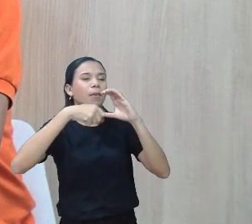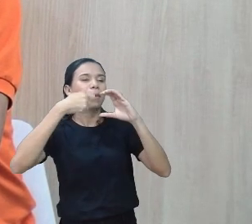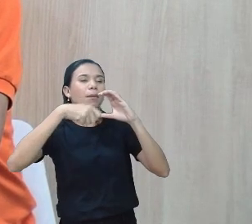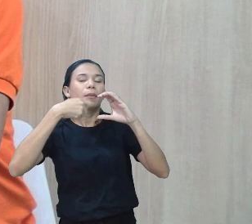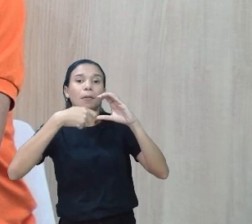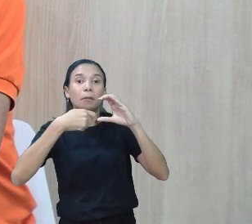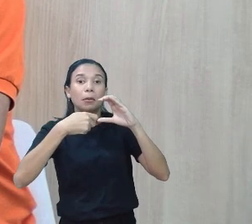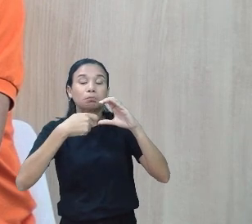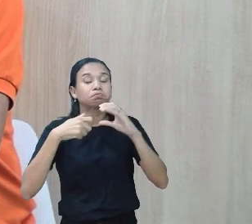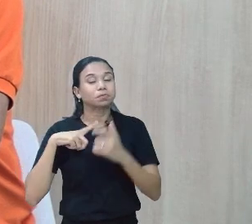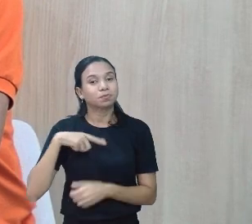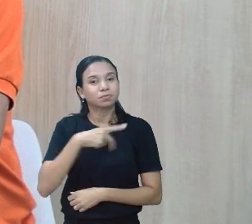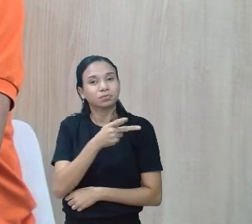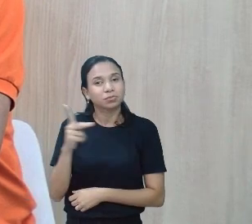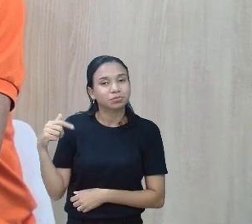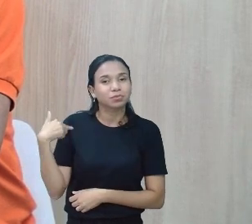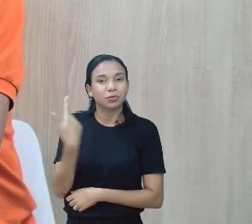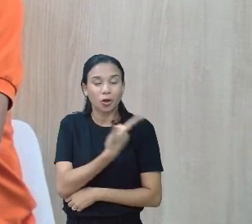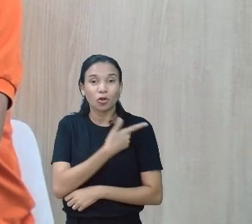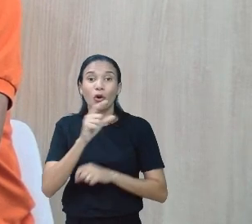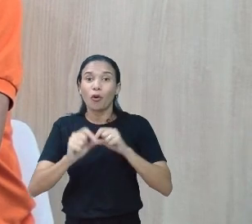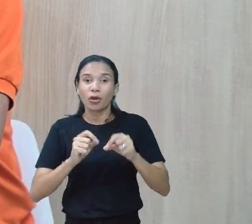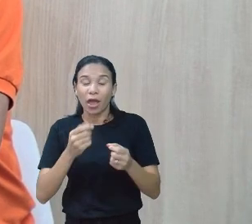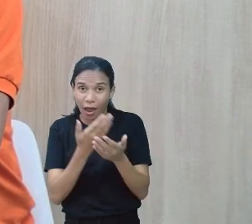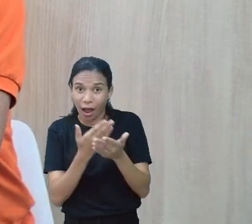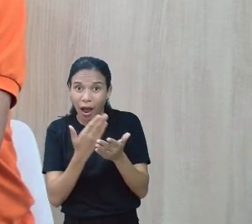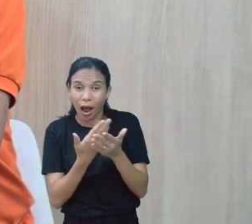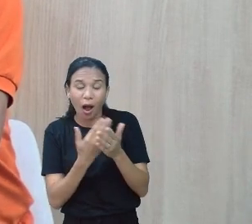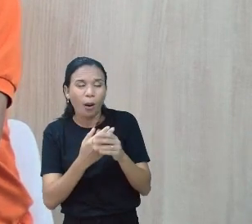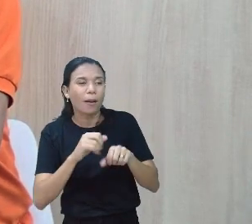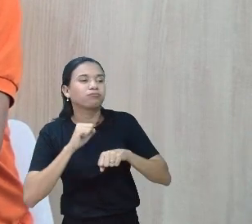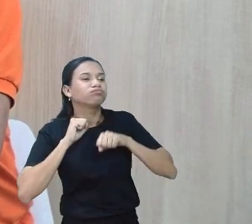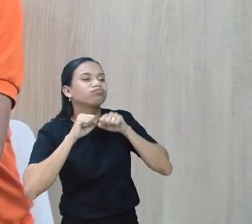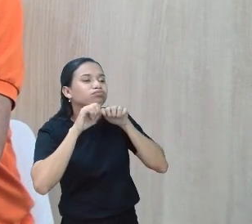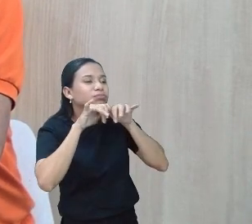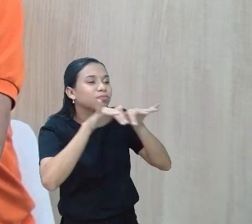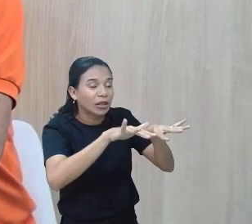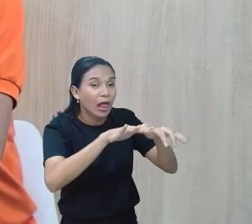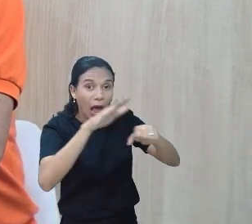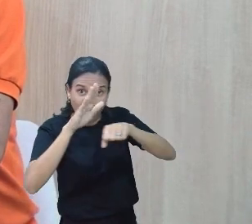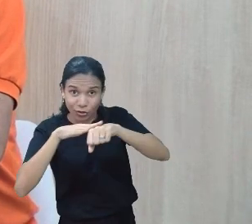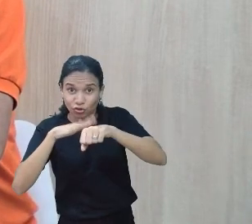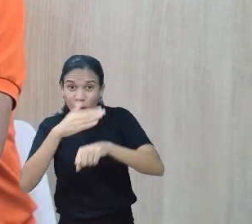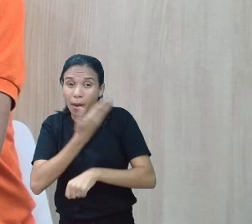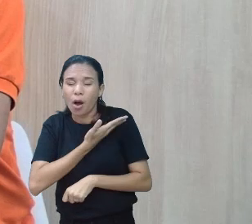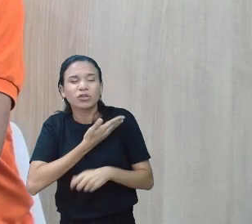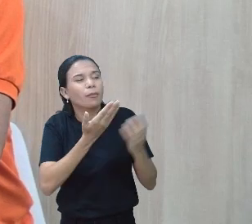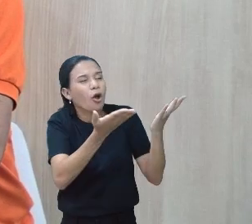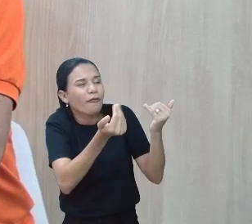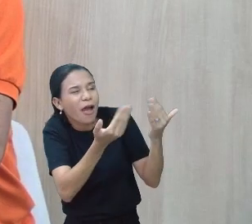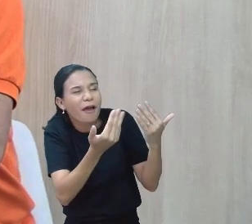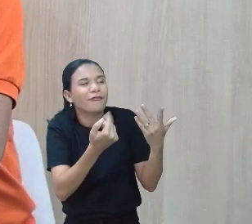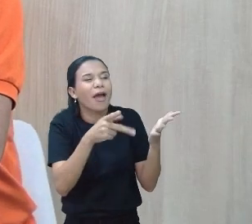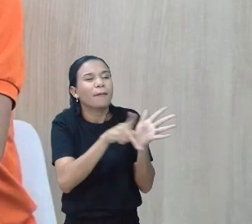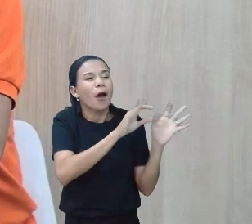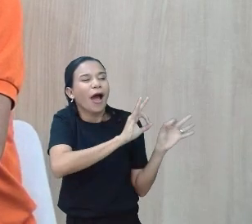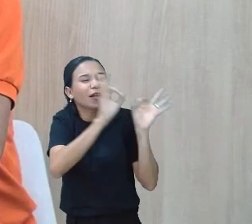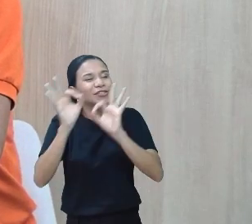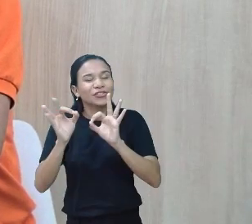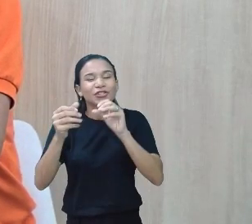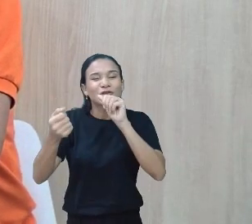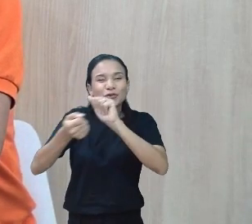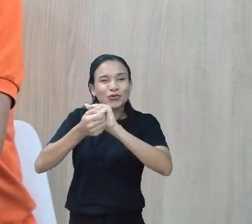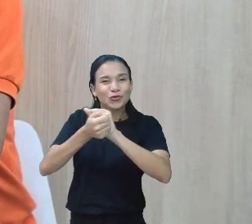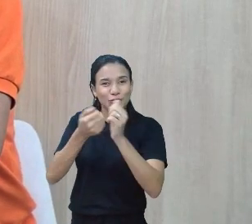aproveitar e compartilhar a aula, né? Convidar os colegas para estar assistindo a aula com vocês,